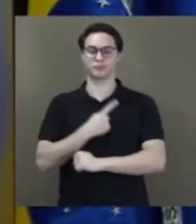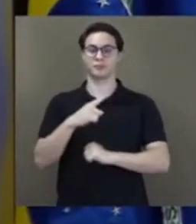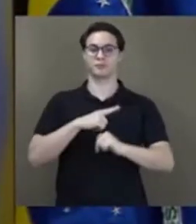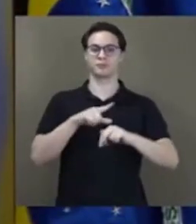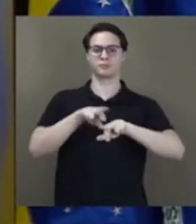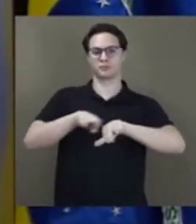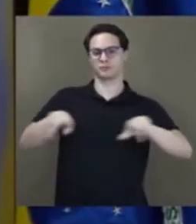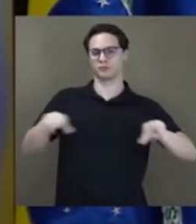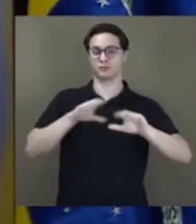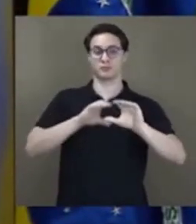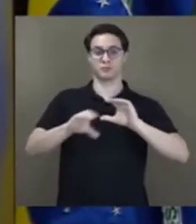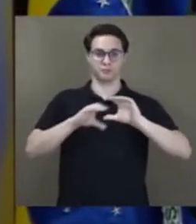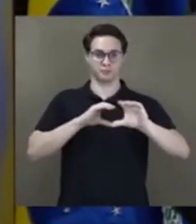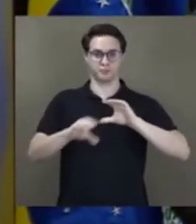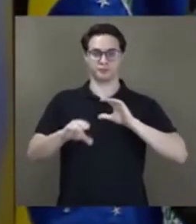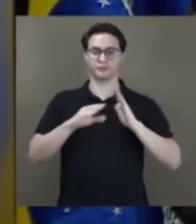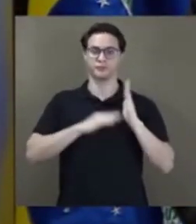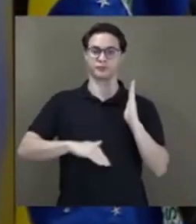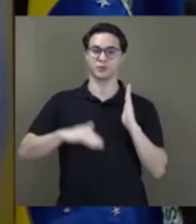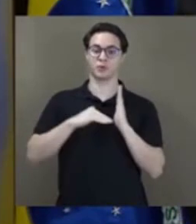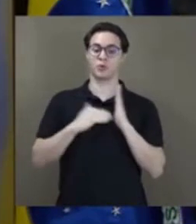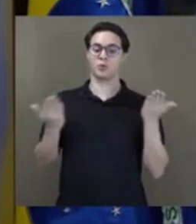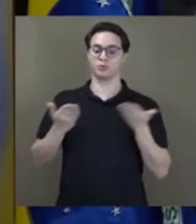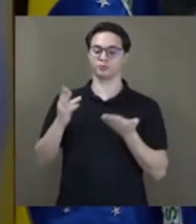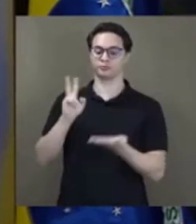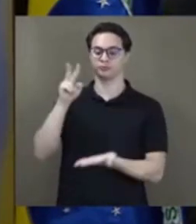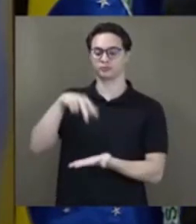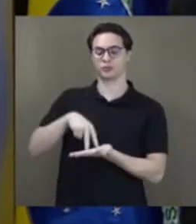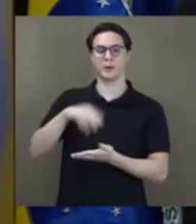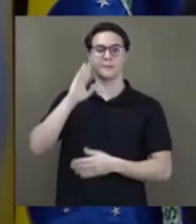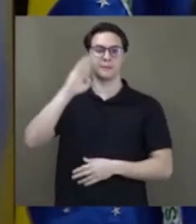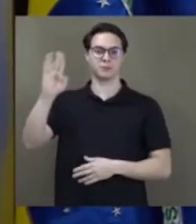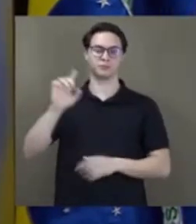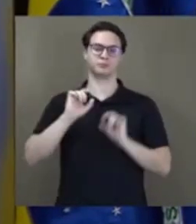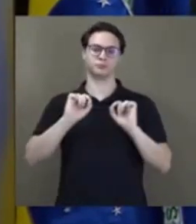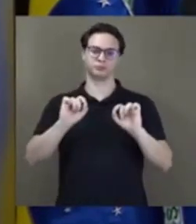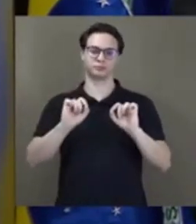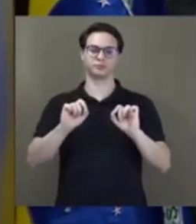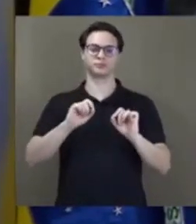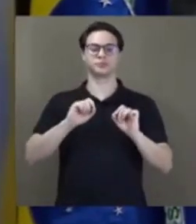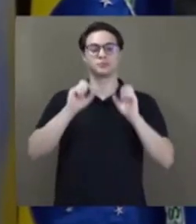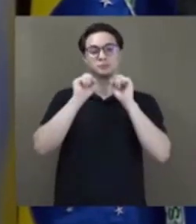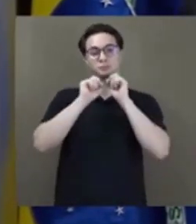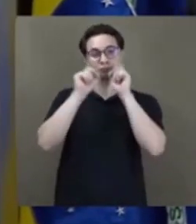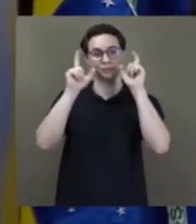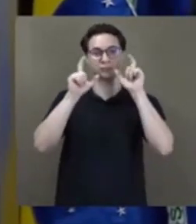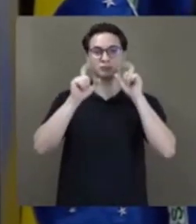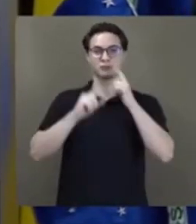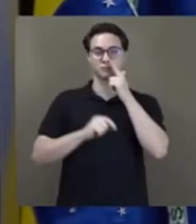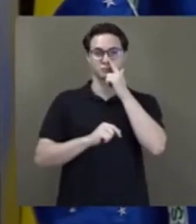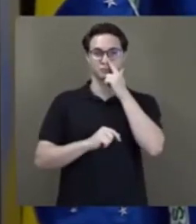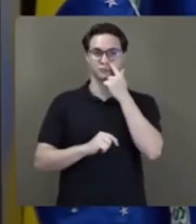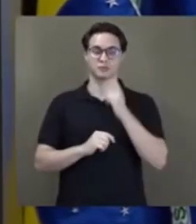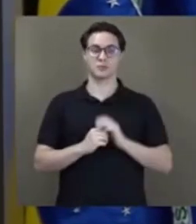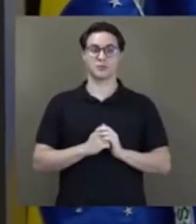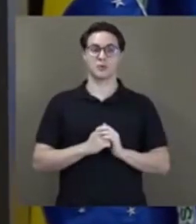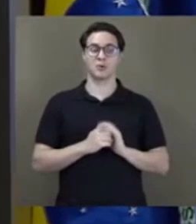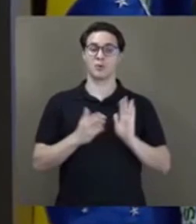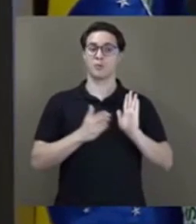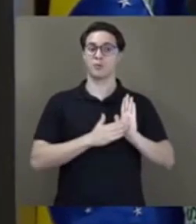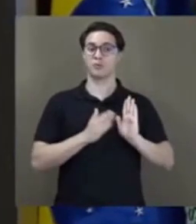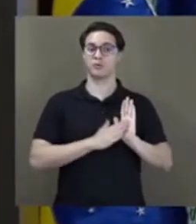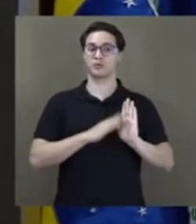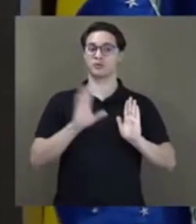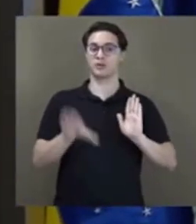comunicação, venho aqui hoje, sobretudo, para consignar, para registrar uma proposta de